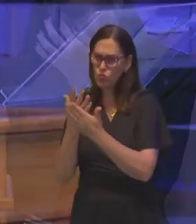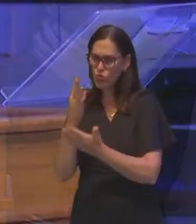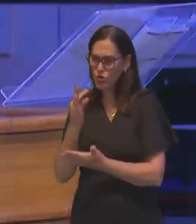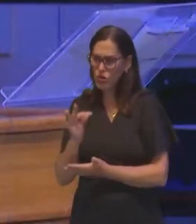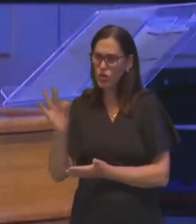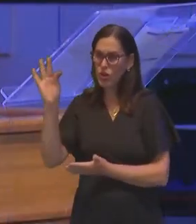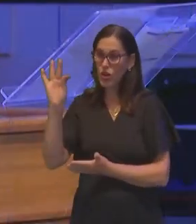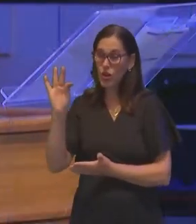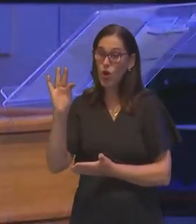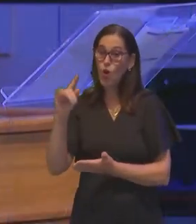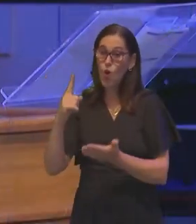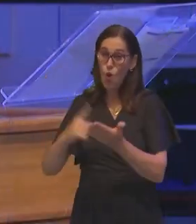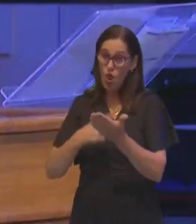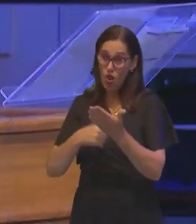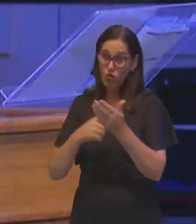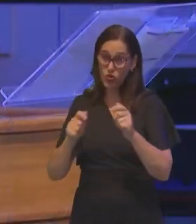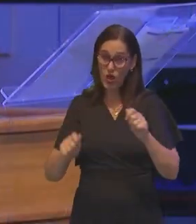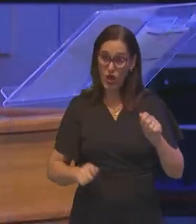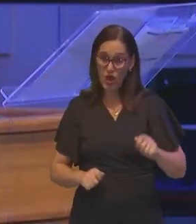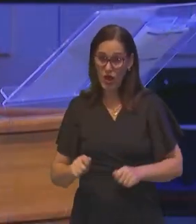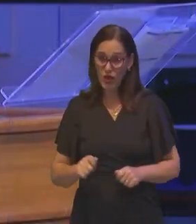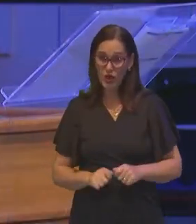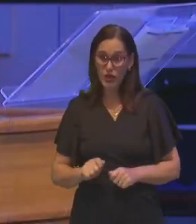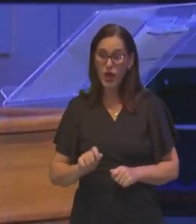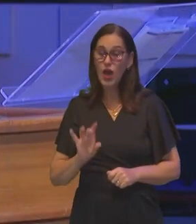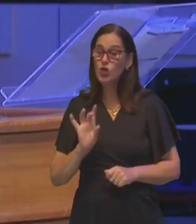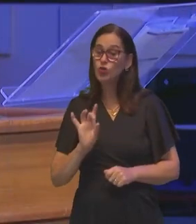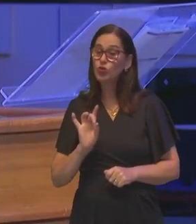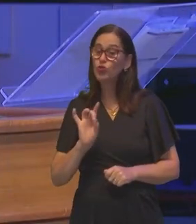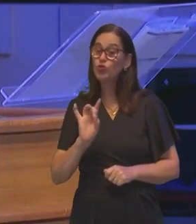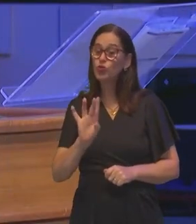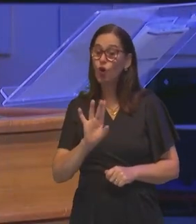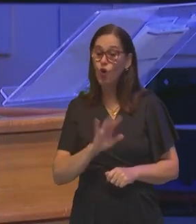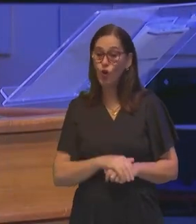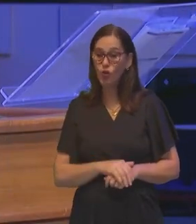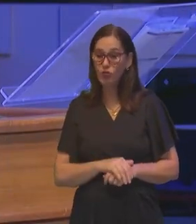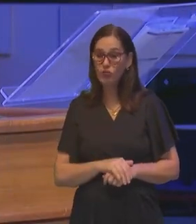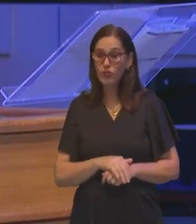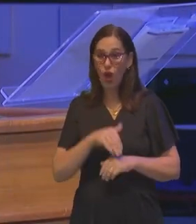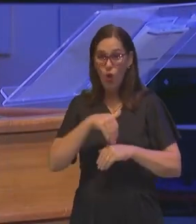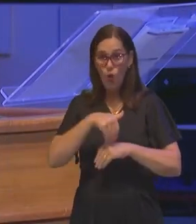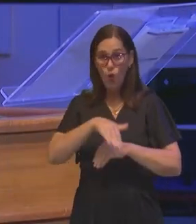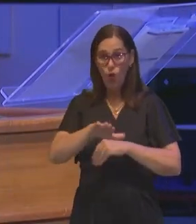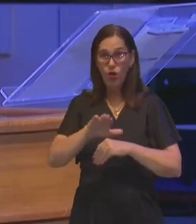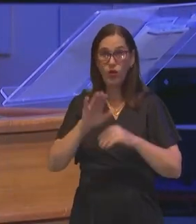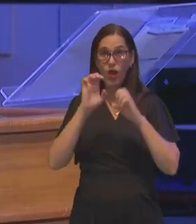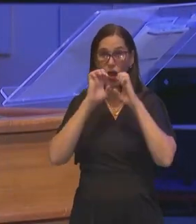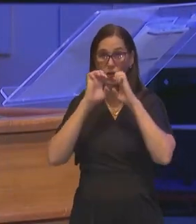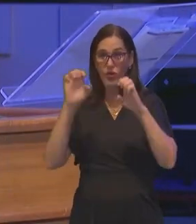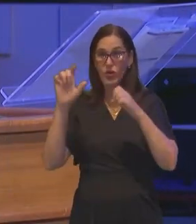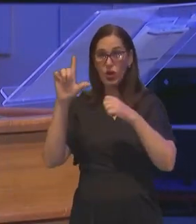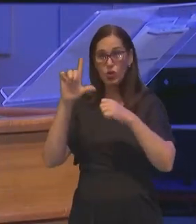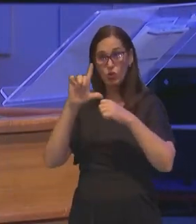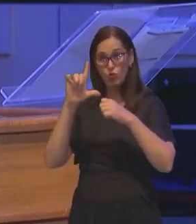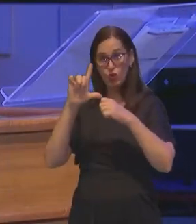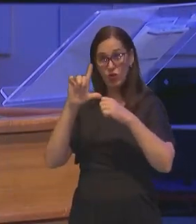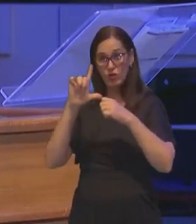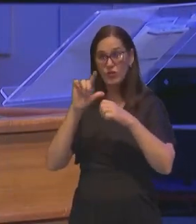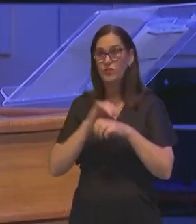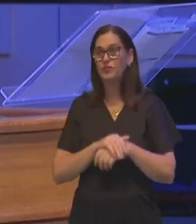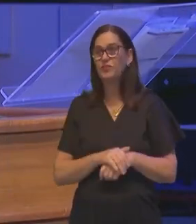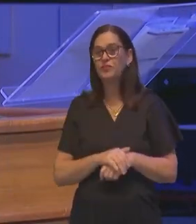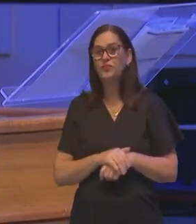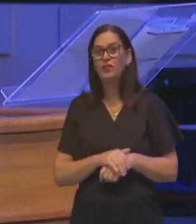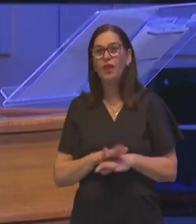livro de Atos é tão somente uma continuidade do Evangelho de Lucas. E